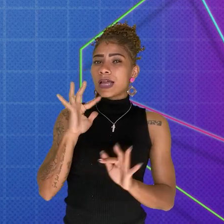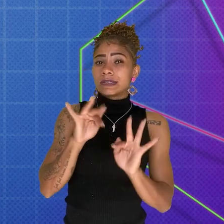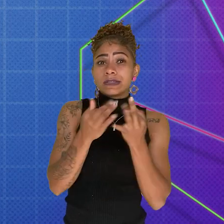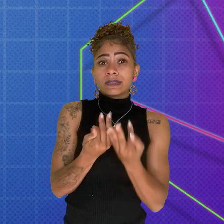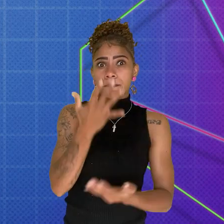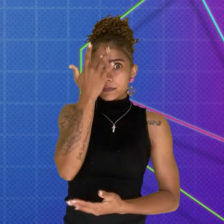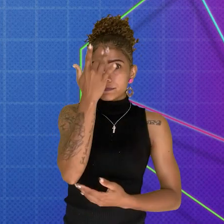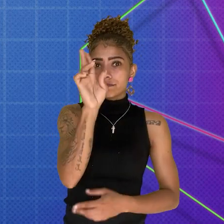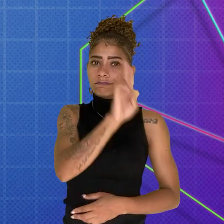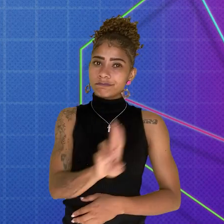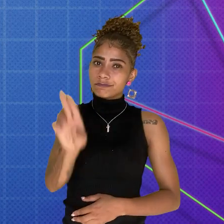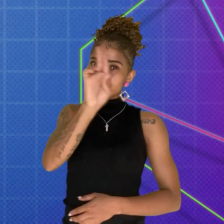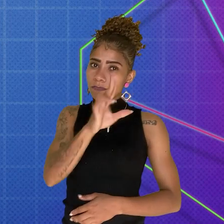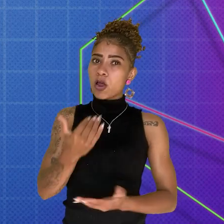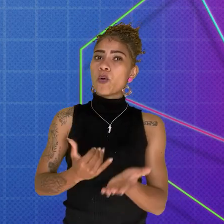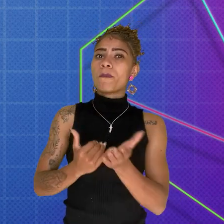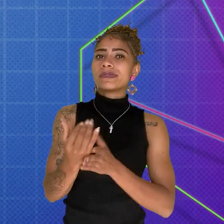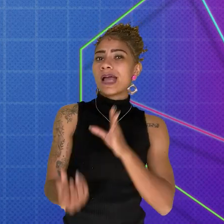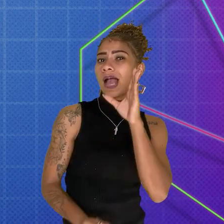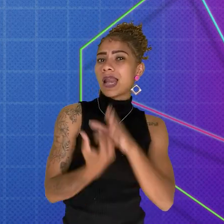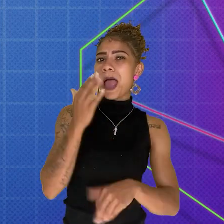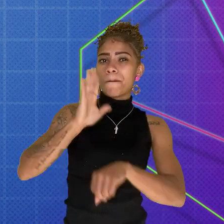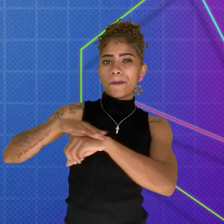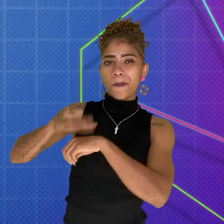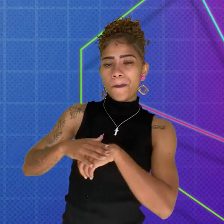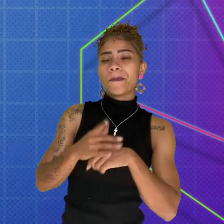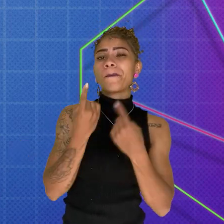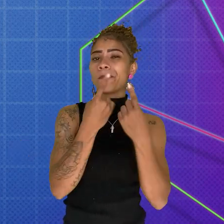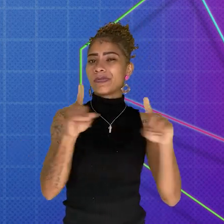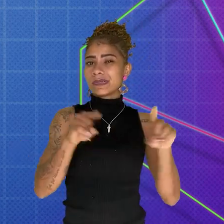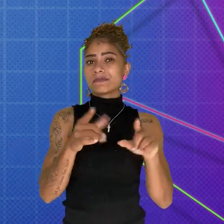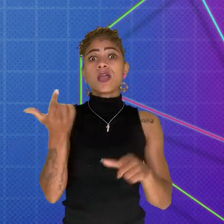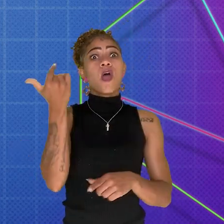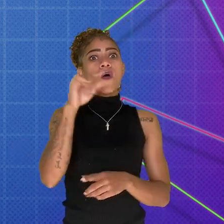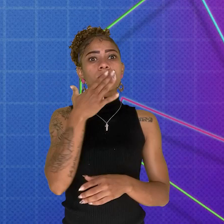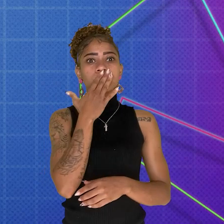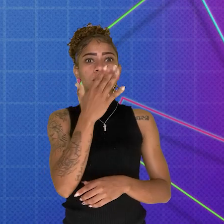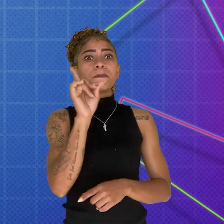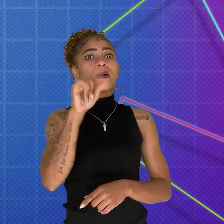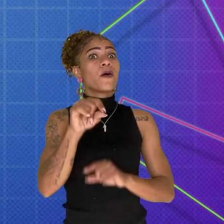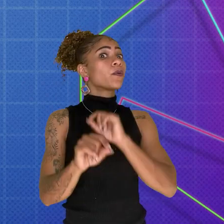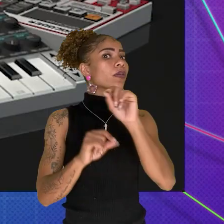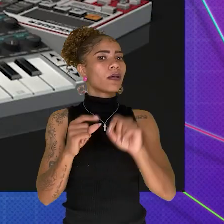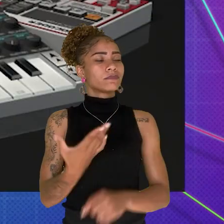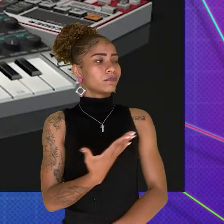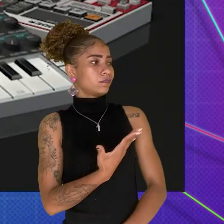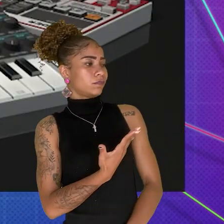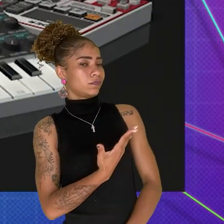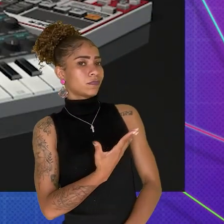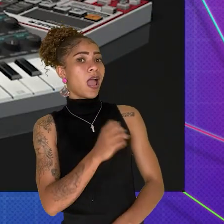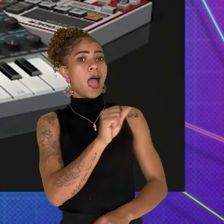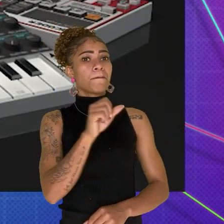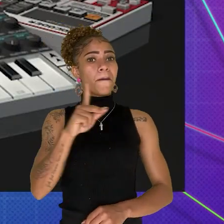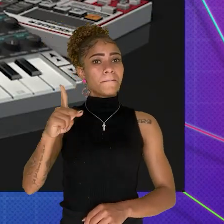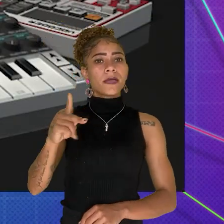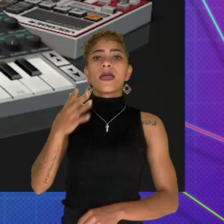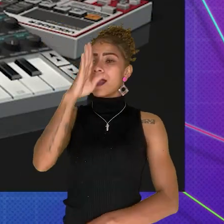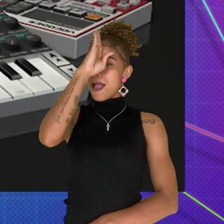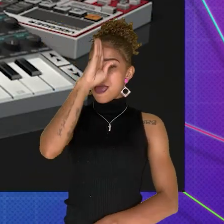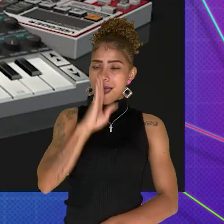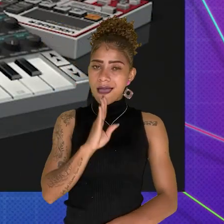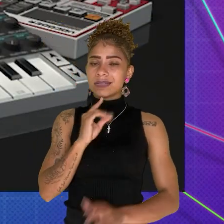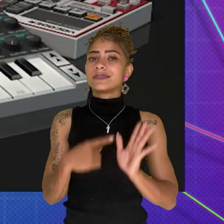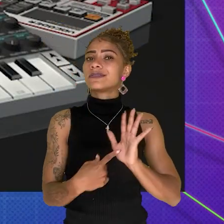solução simples e fácil de usar para começar a criar suas trilhas sonoras. Outra opção é o Caustic 3. Esse é um aplicativo